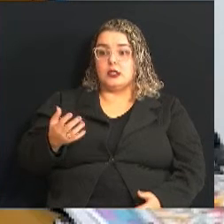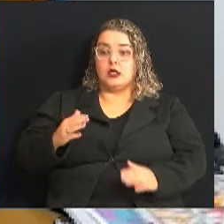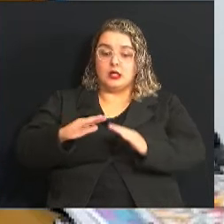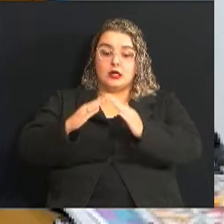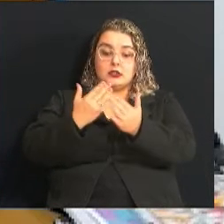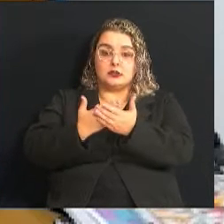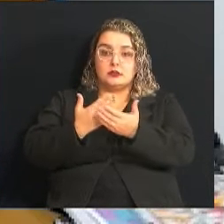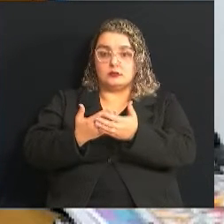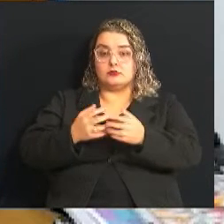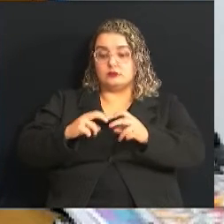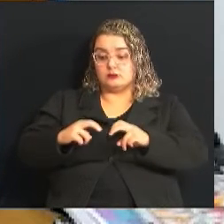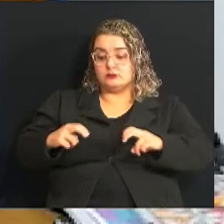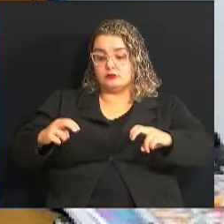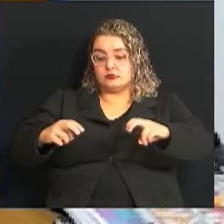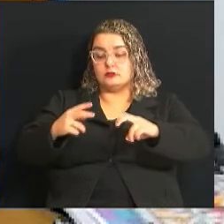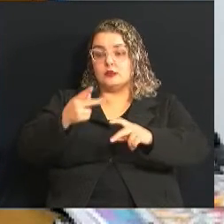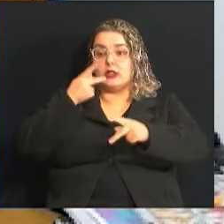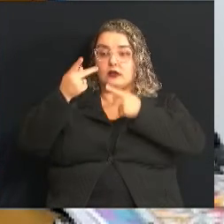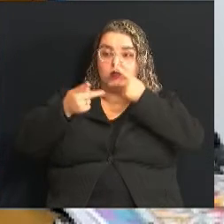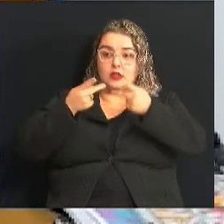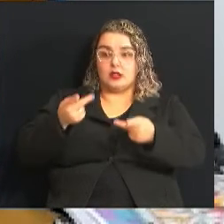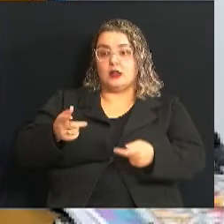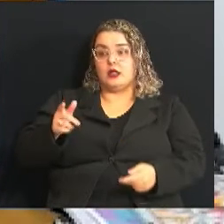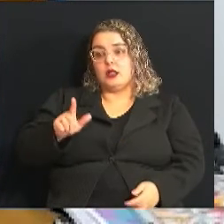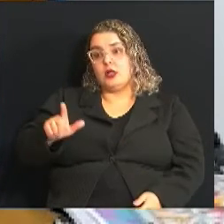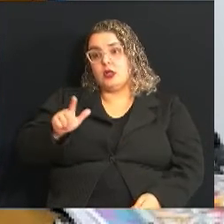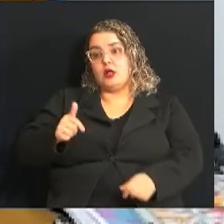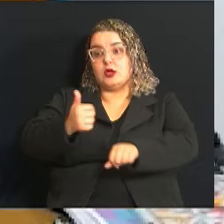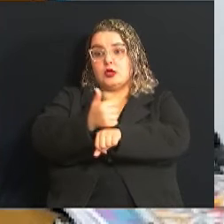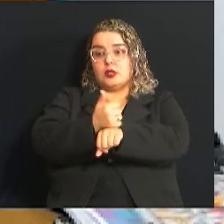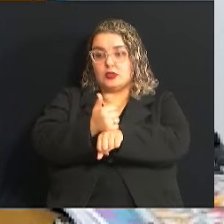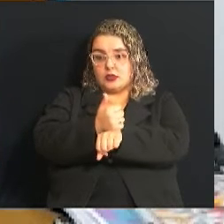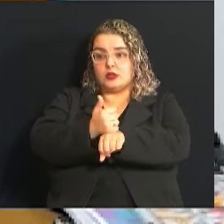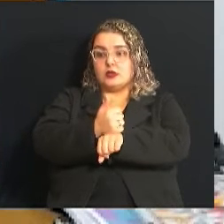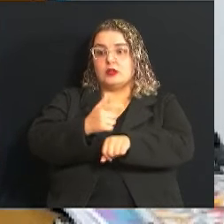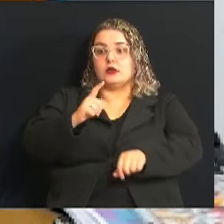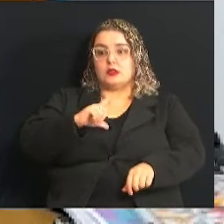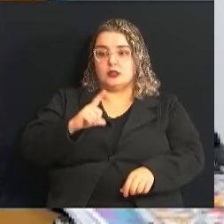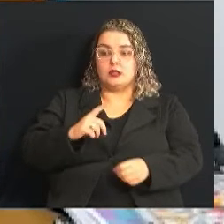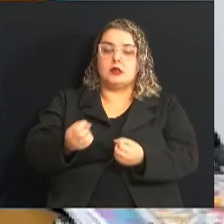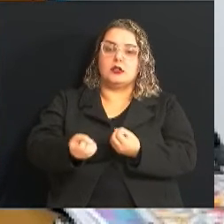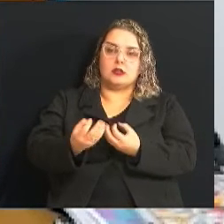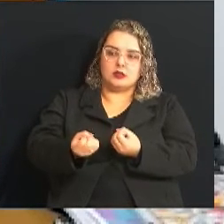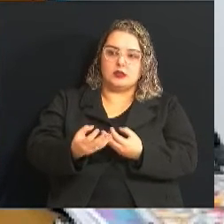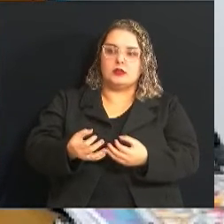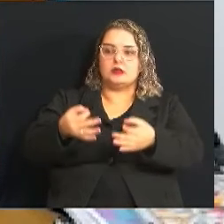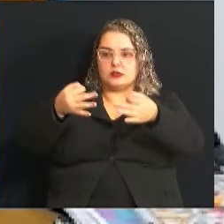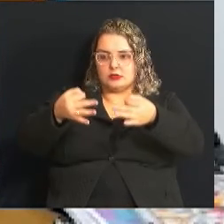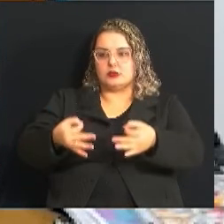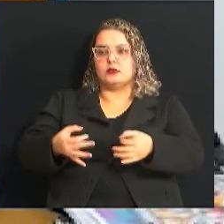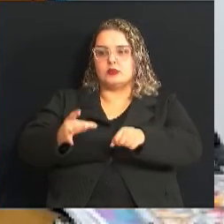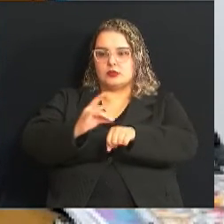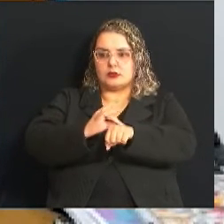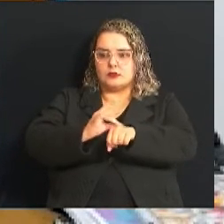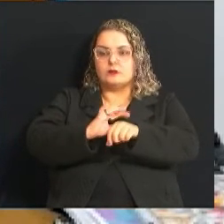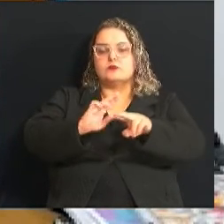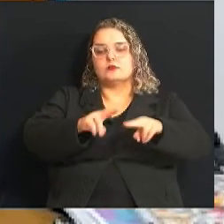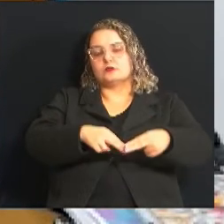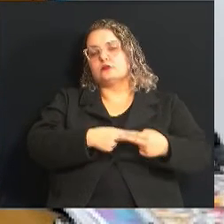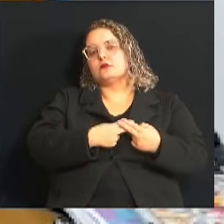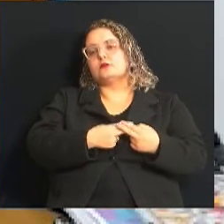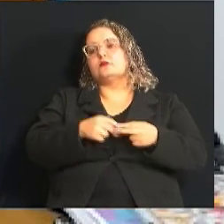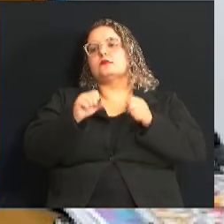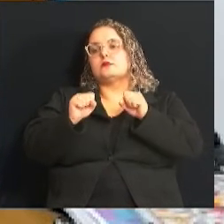fala, claro que com um profissional que tenha as informações adequadas sobre o luto, possa dar